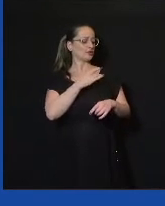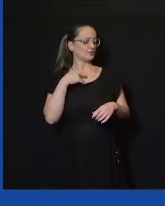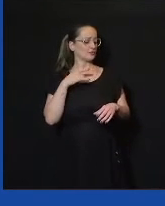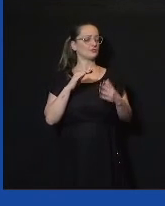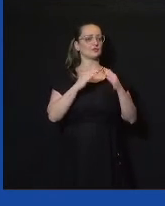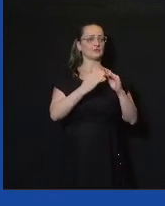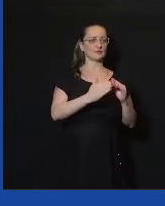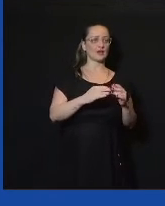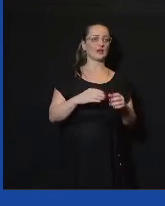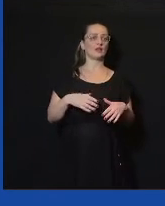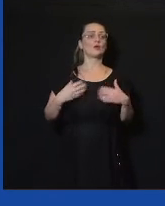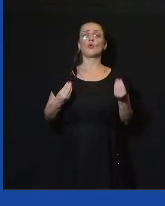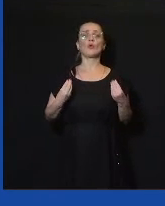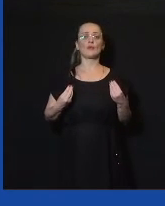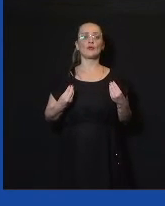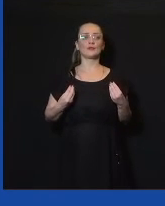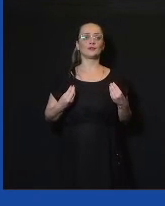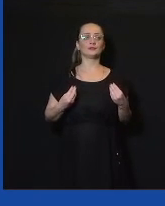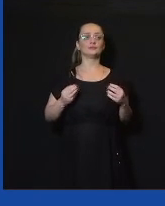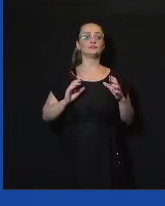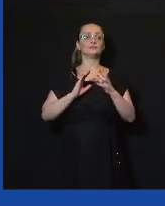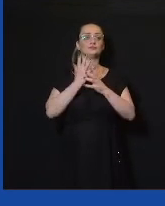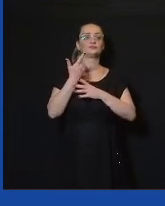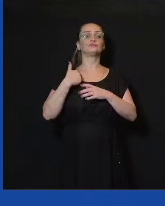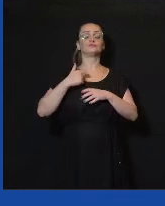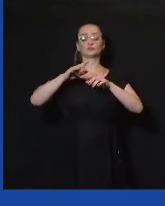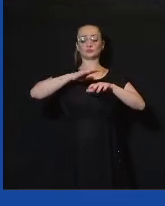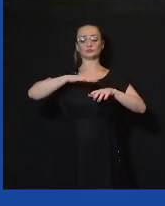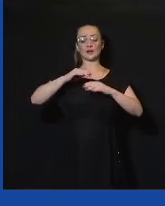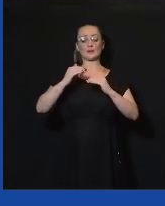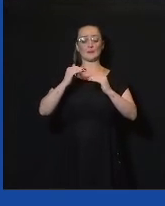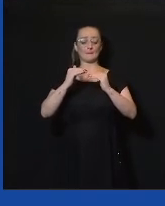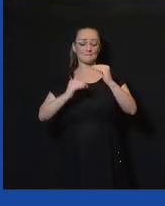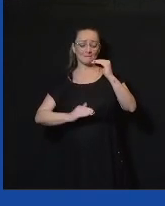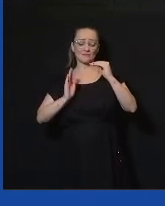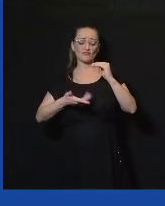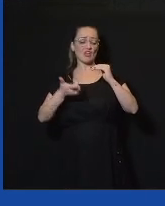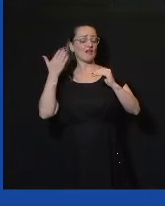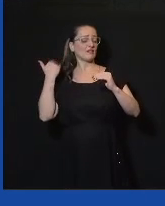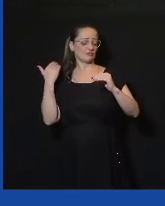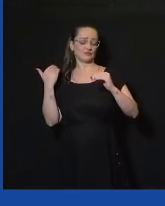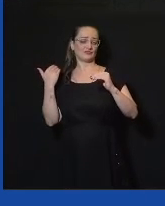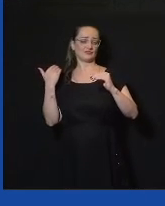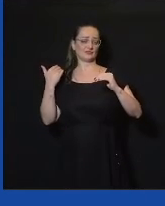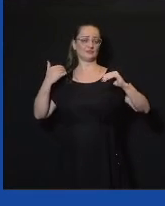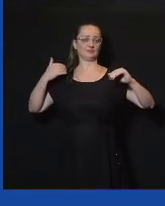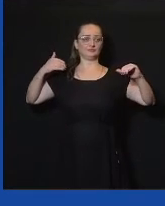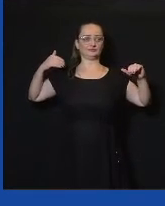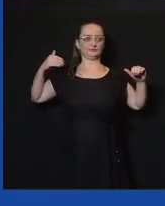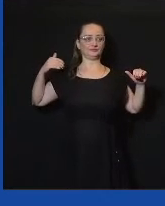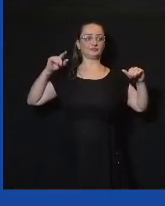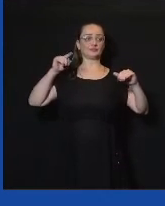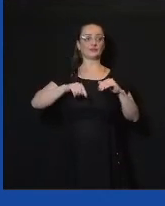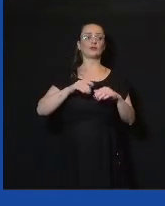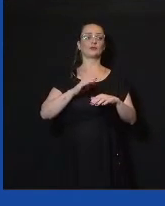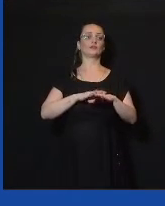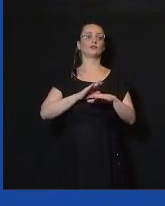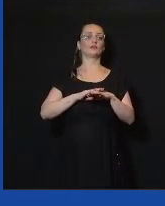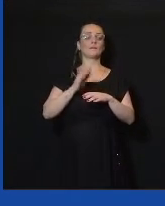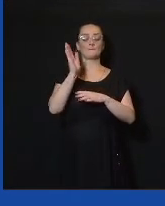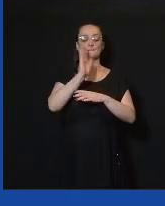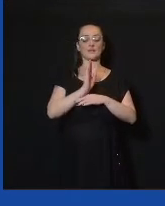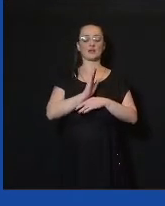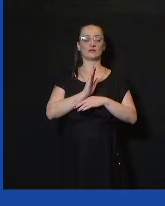organizações de liderança de coletivo, fazendo acontecer num ambiente mais desigual do que o que já era. Então, isso gera uma coisa que o Brasil está precisando,